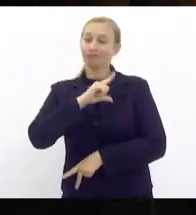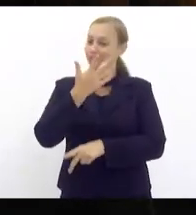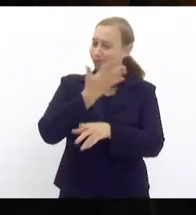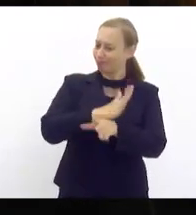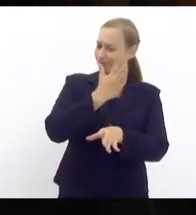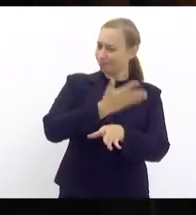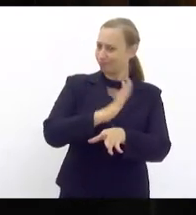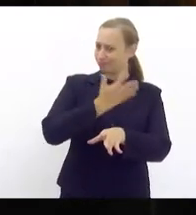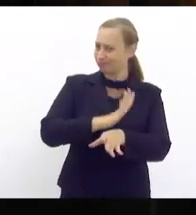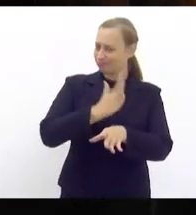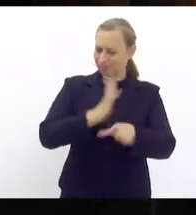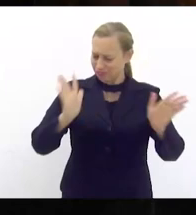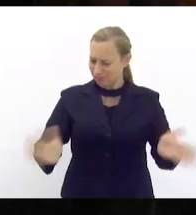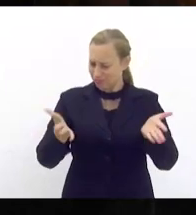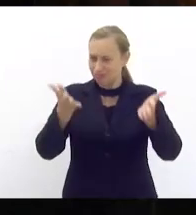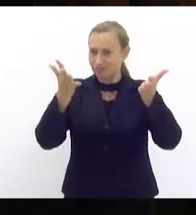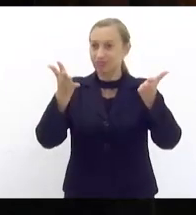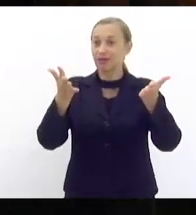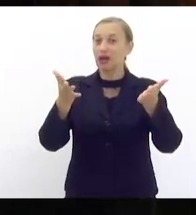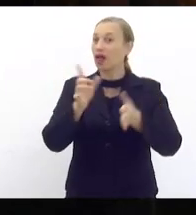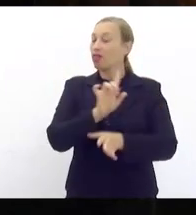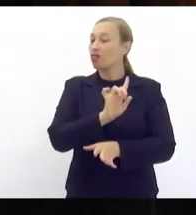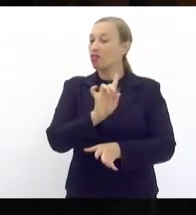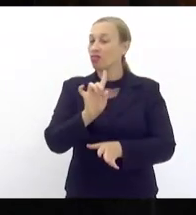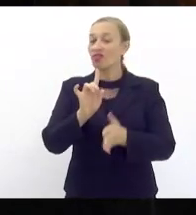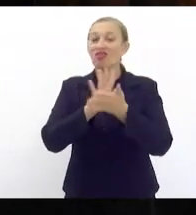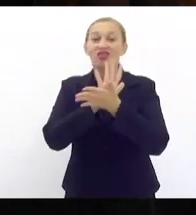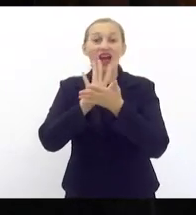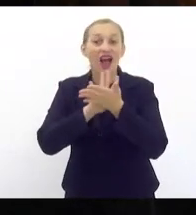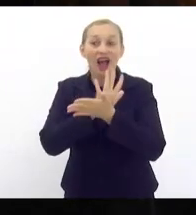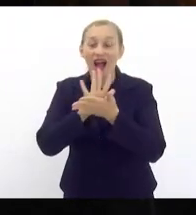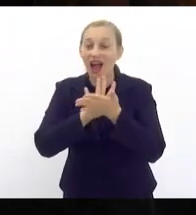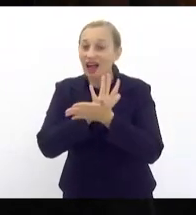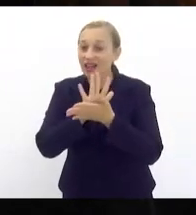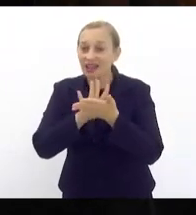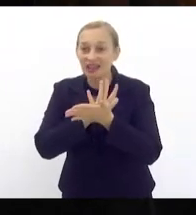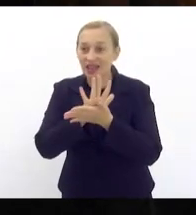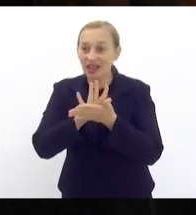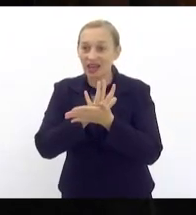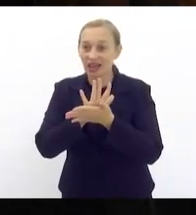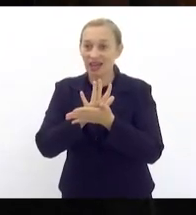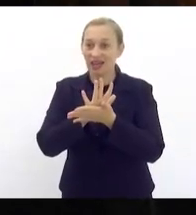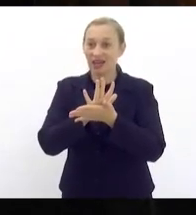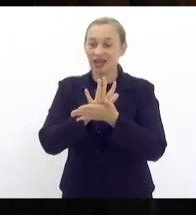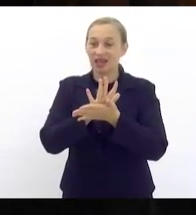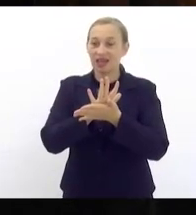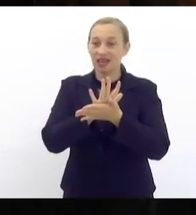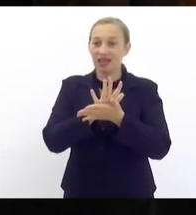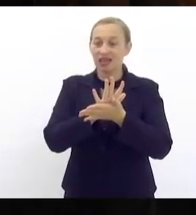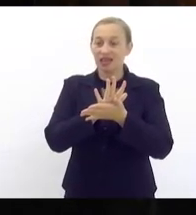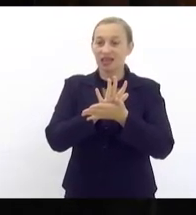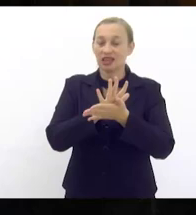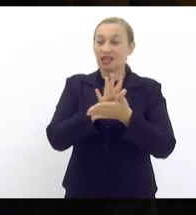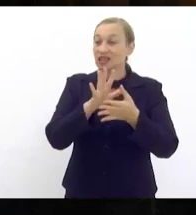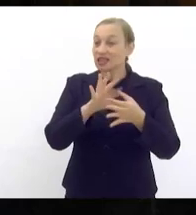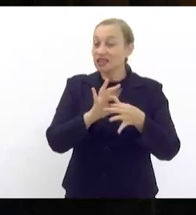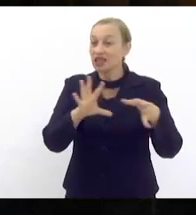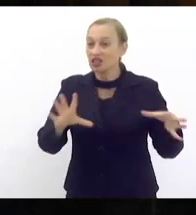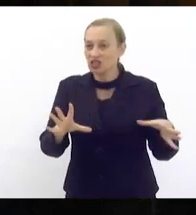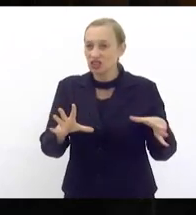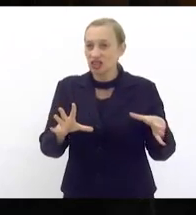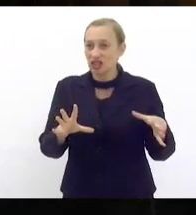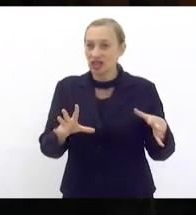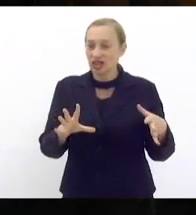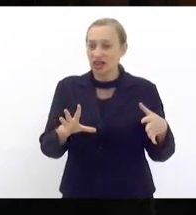super motivados não deixarão nada nem ninguém escapado do castigo